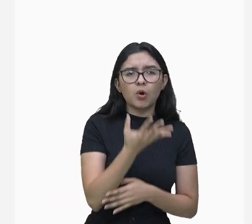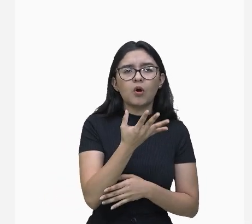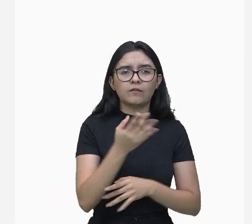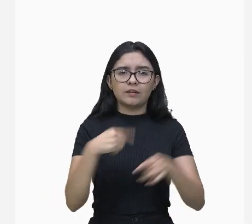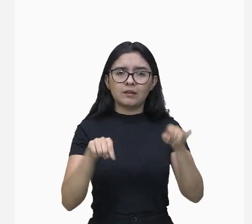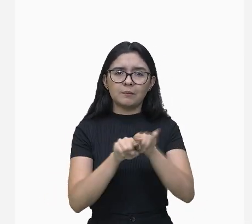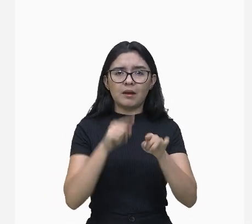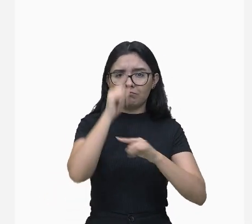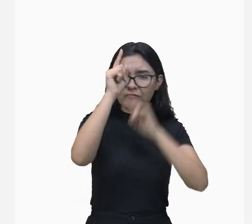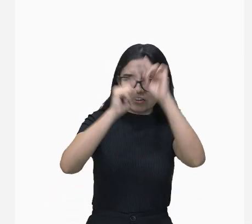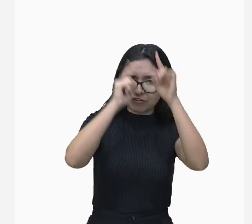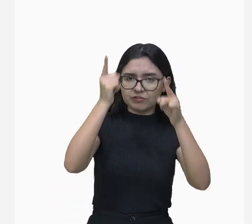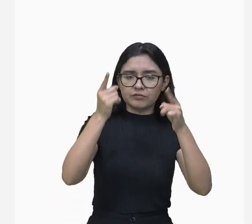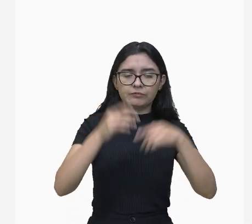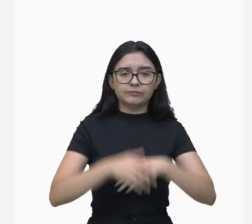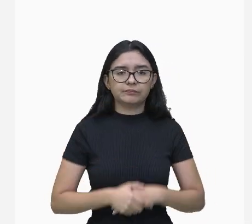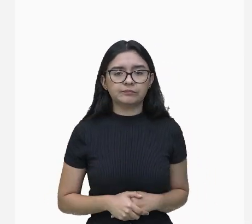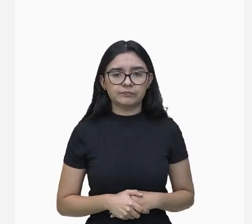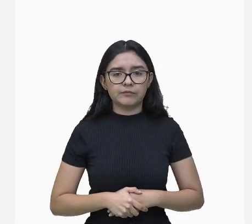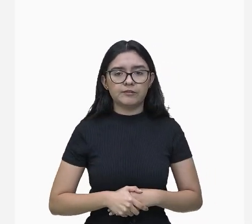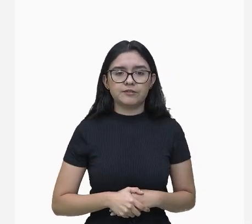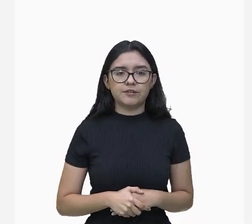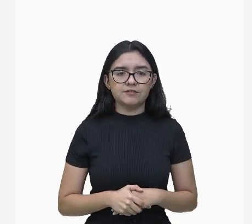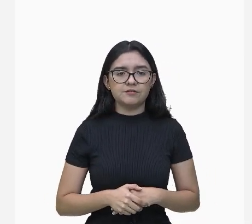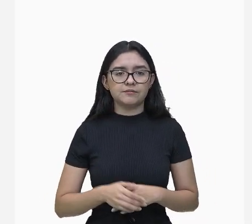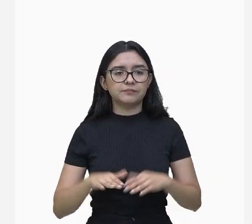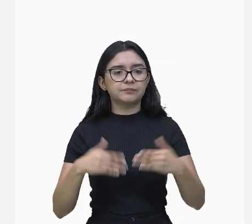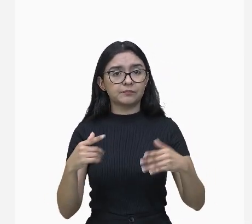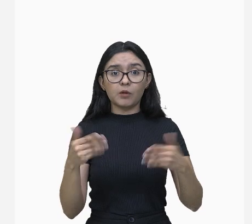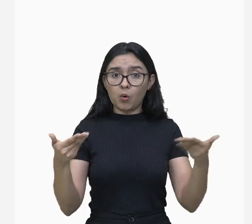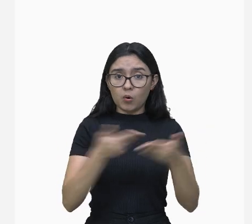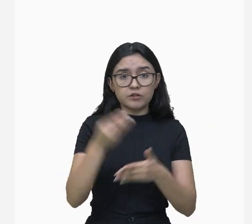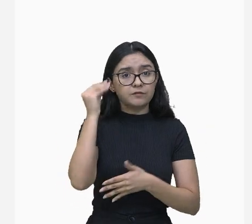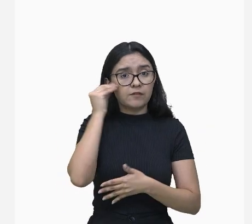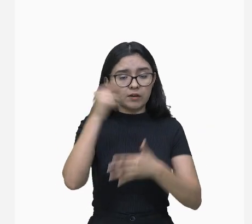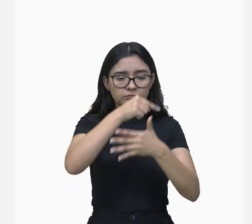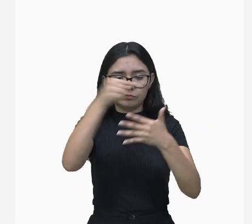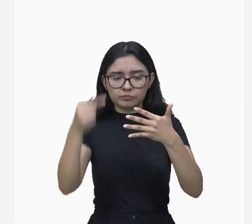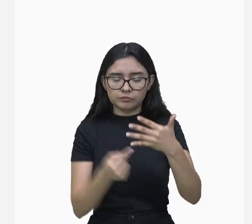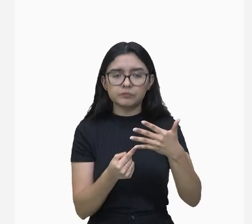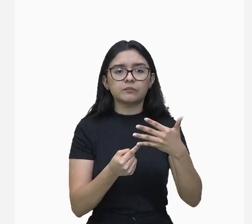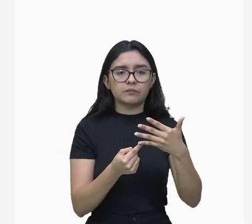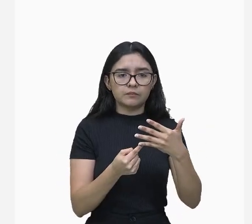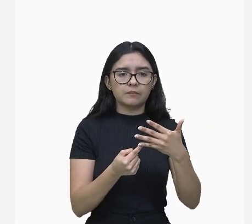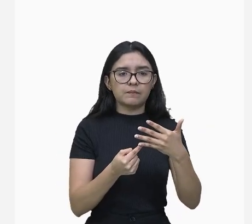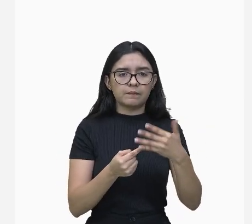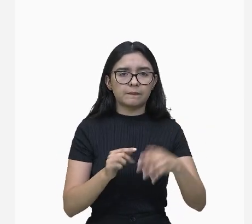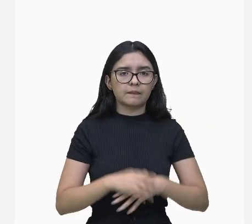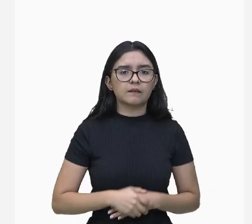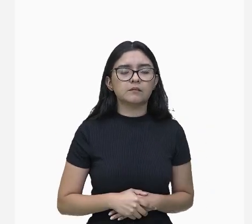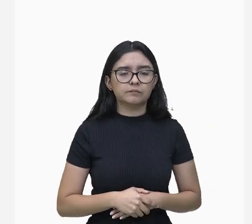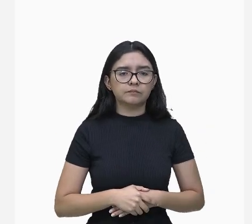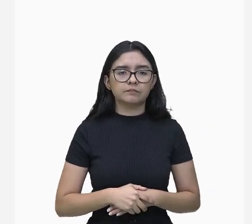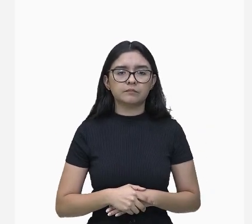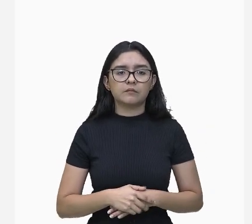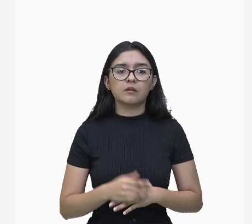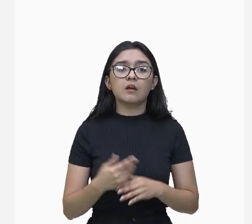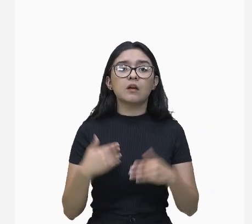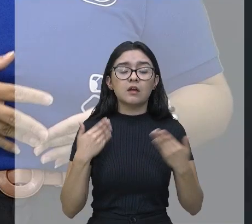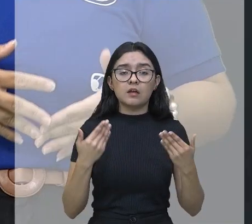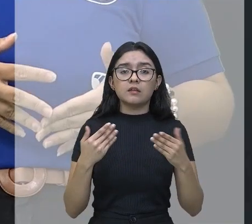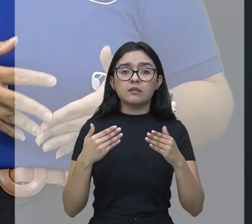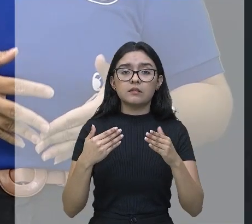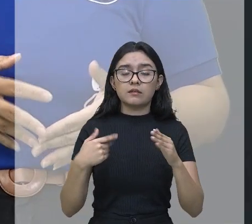inventiva. E a gente vai observar isso, alguns aspectos dessa questão inventiva e atualizada na obra de